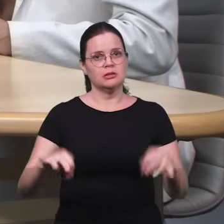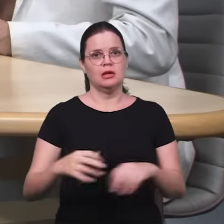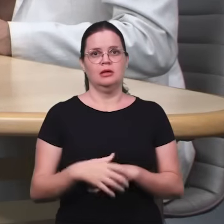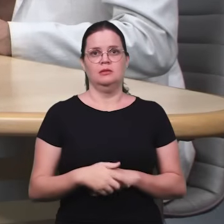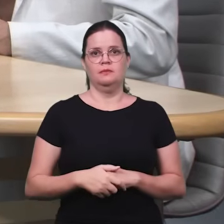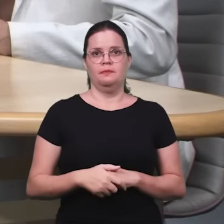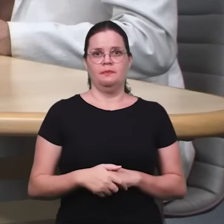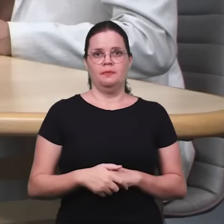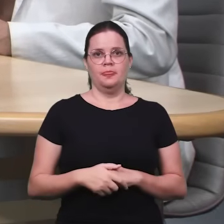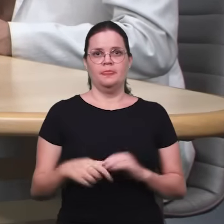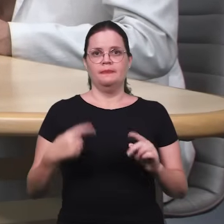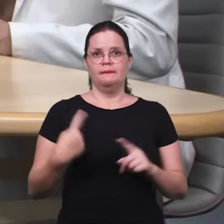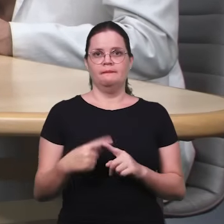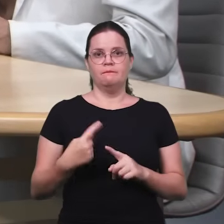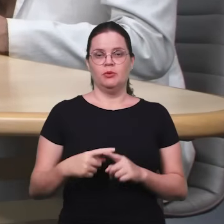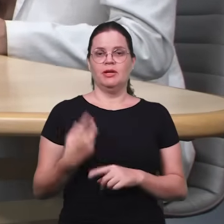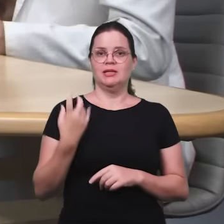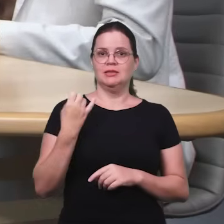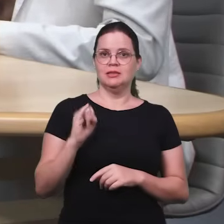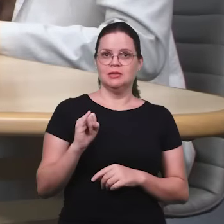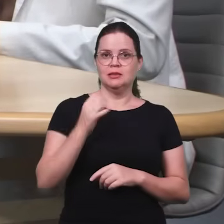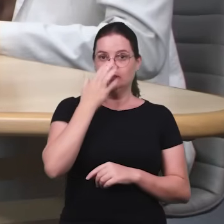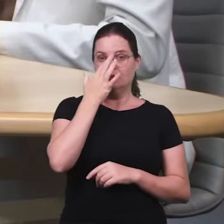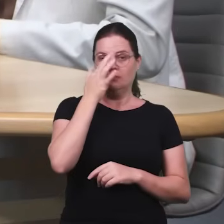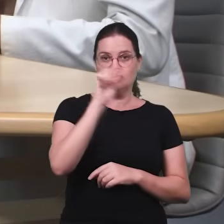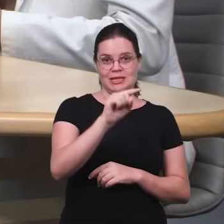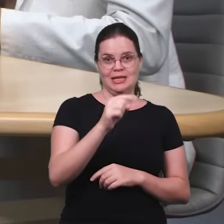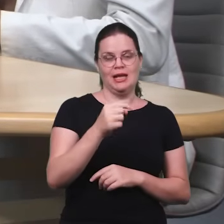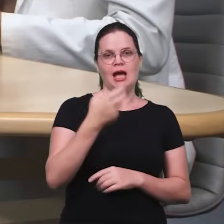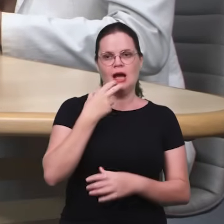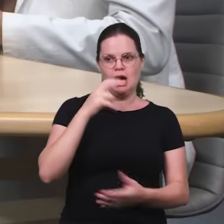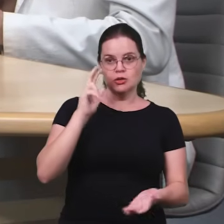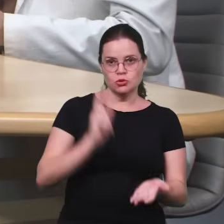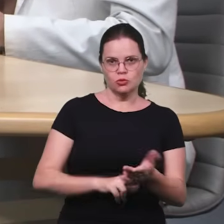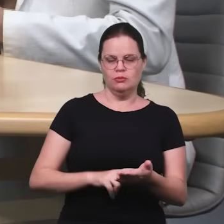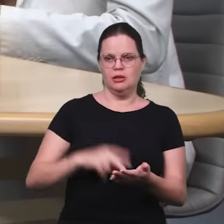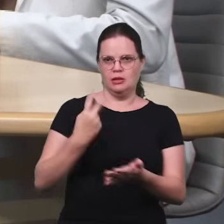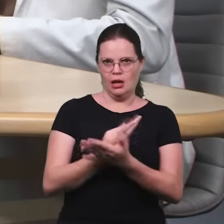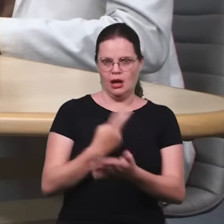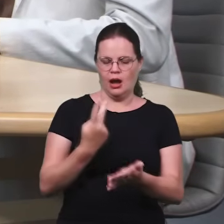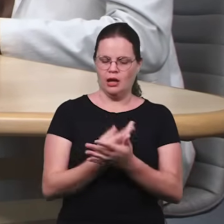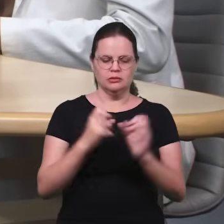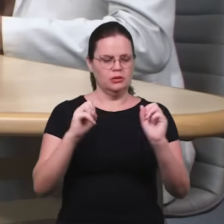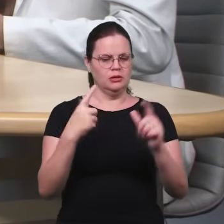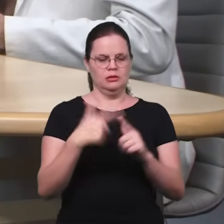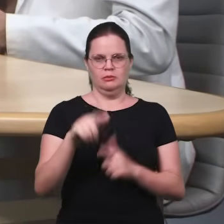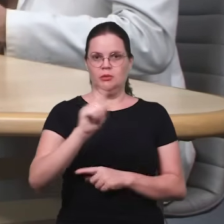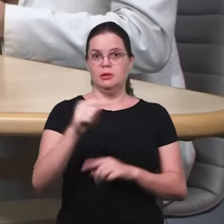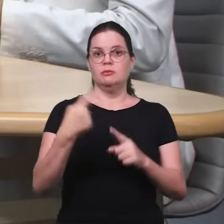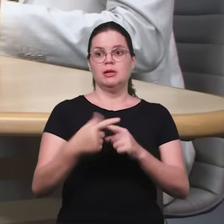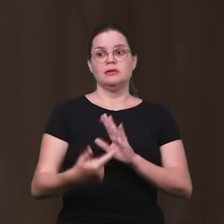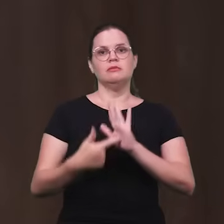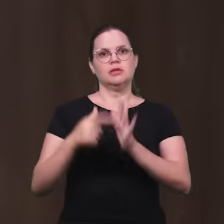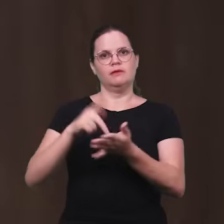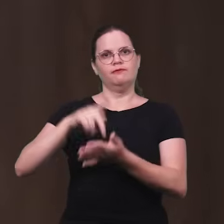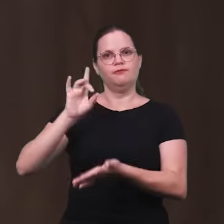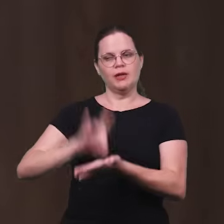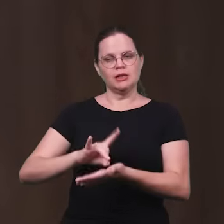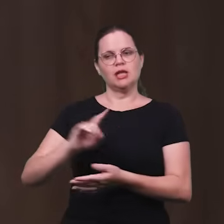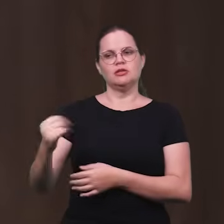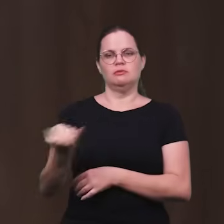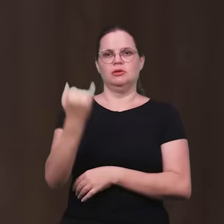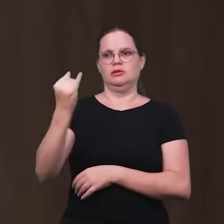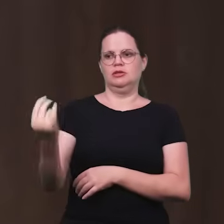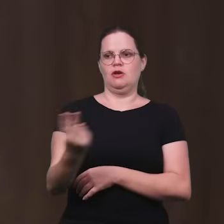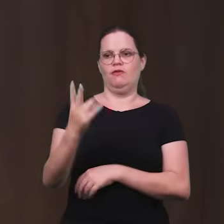coisa que você nunca foi, não há problema. sim. Que você entender que a verdade é um valor, princípios.